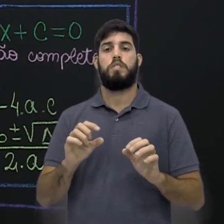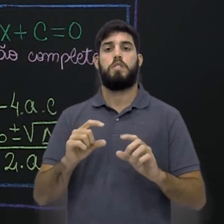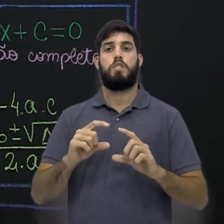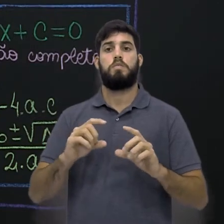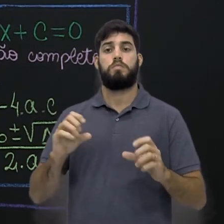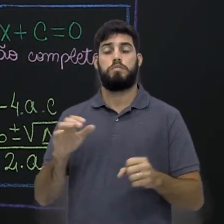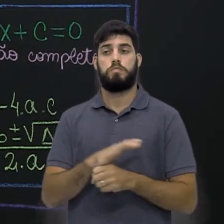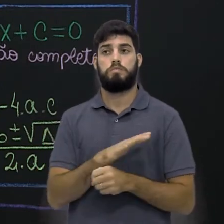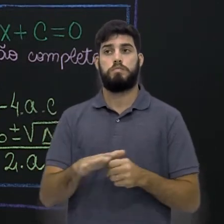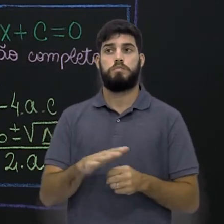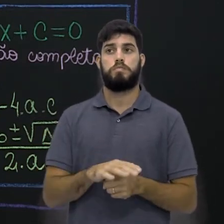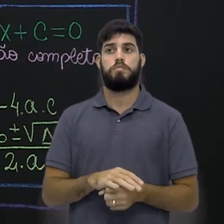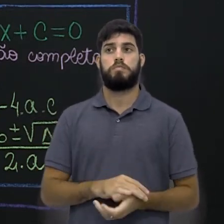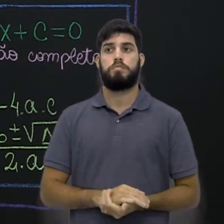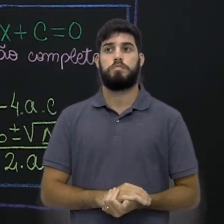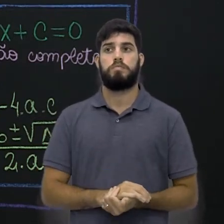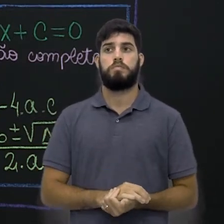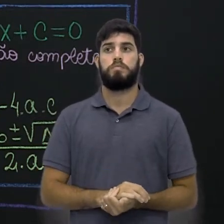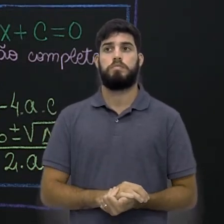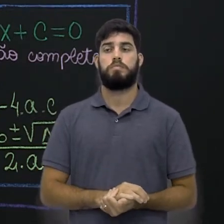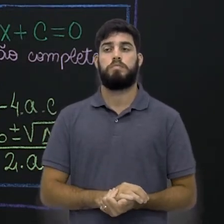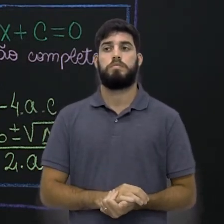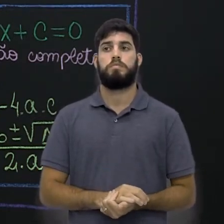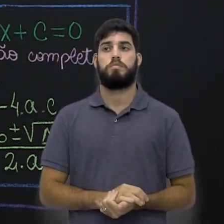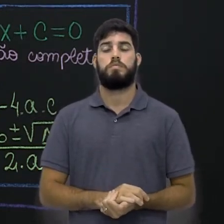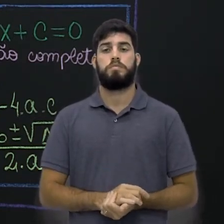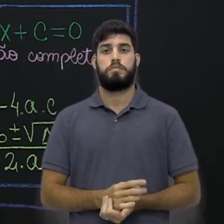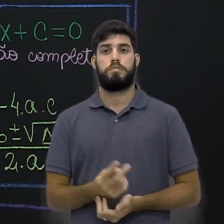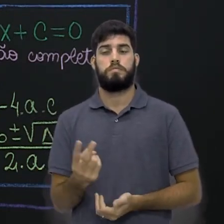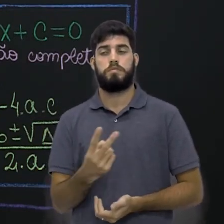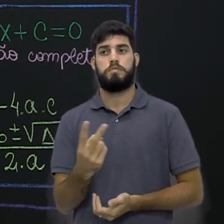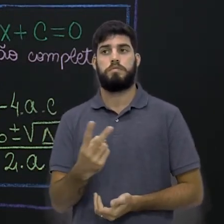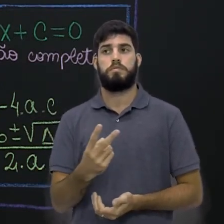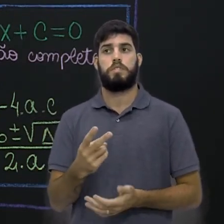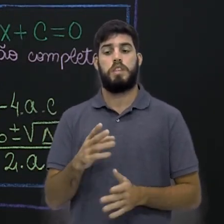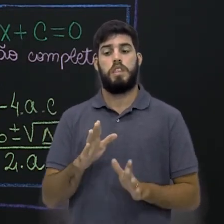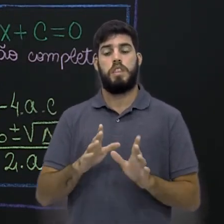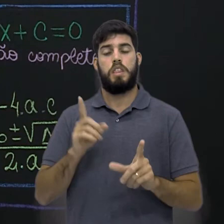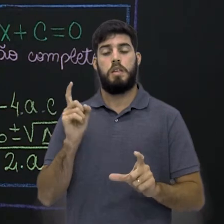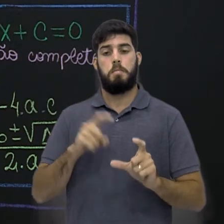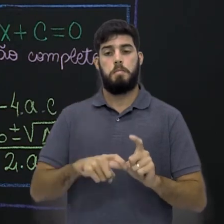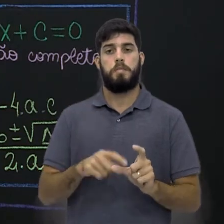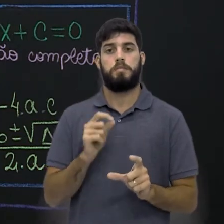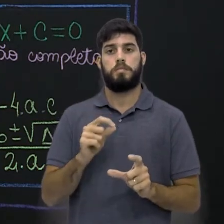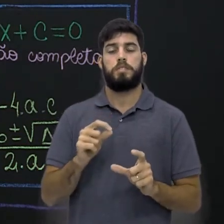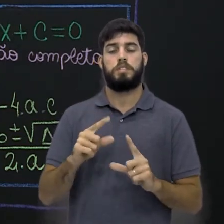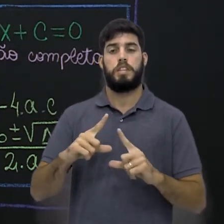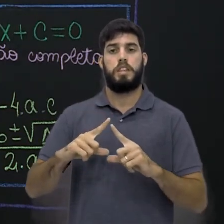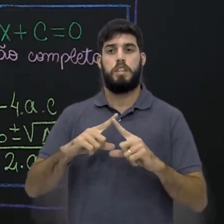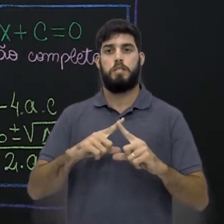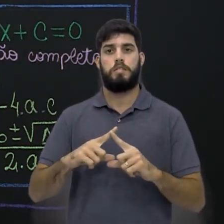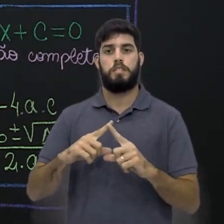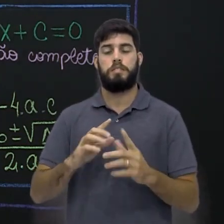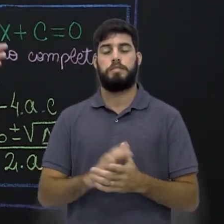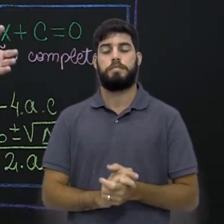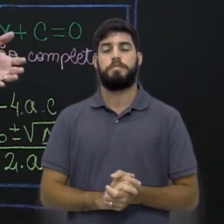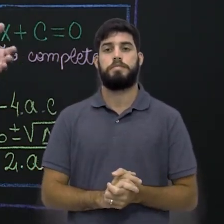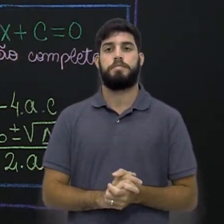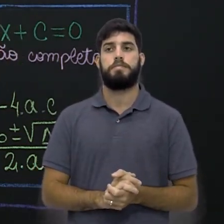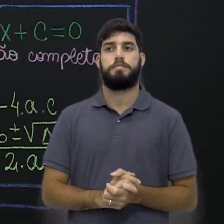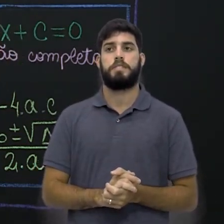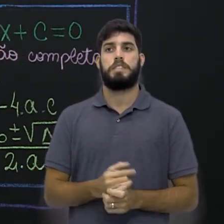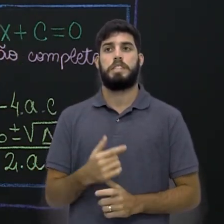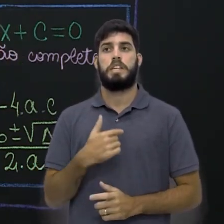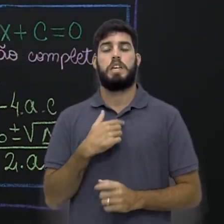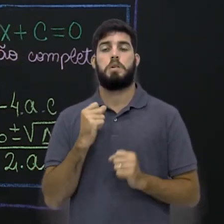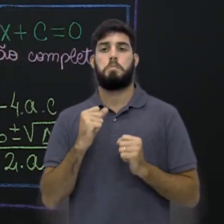nós temos aqui duas raízes, tá? Onde ela depende do valor do delta. E aí, delta, a gente vai ver que eu posso ter